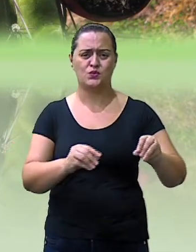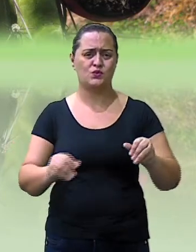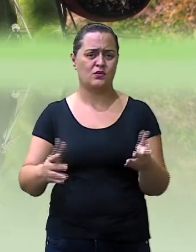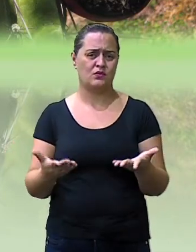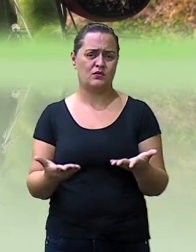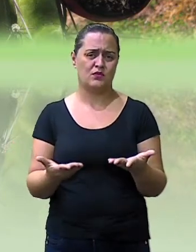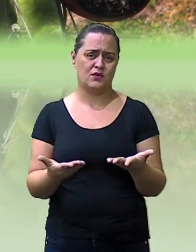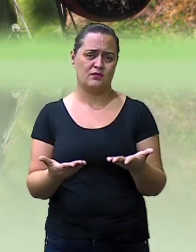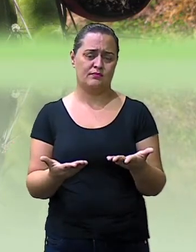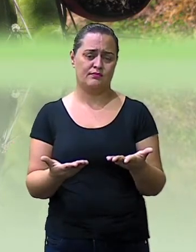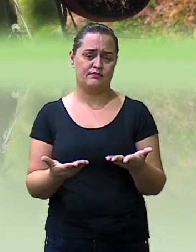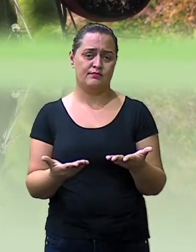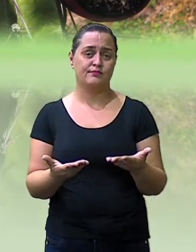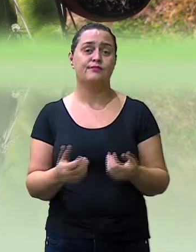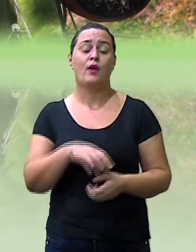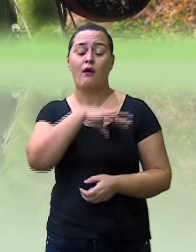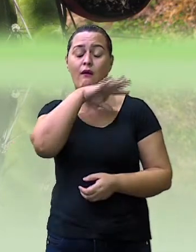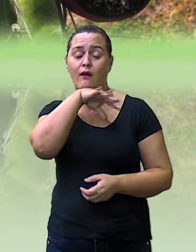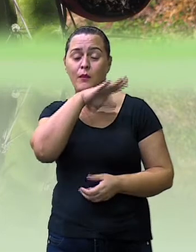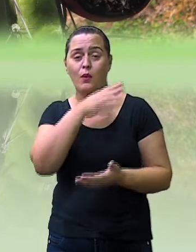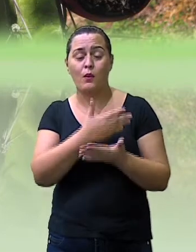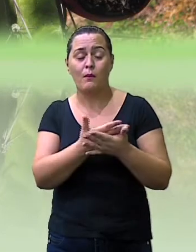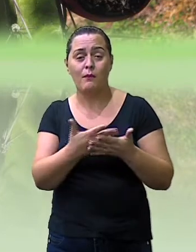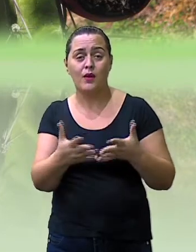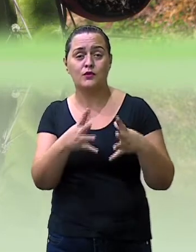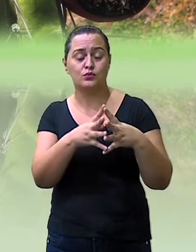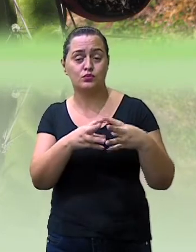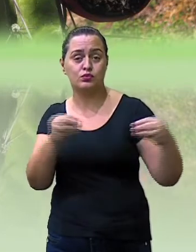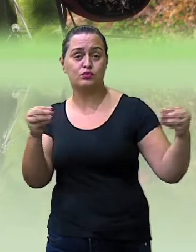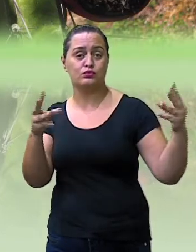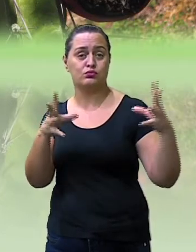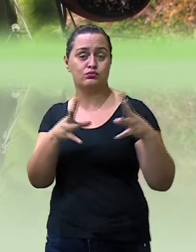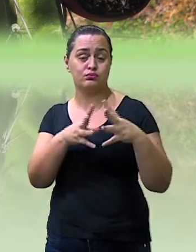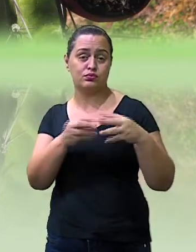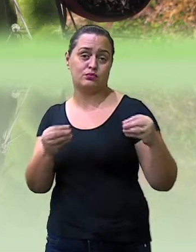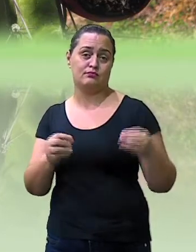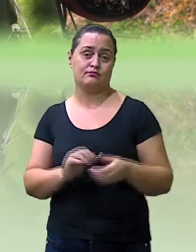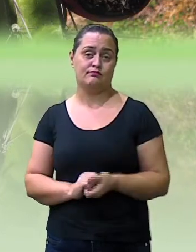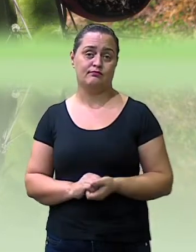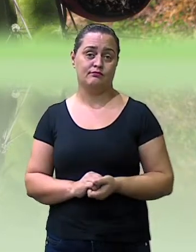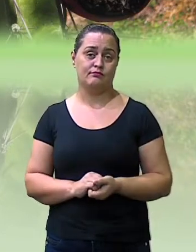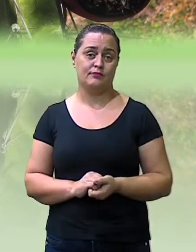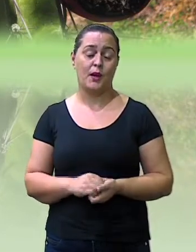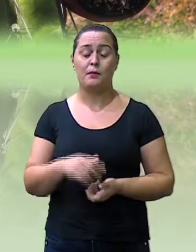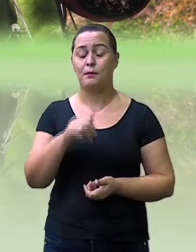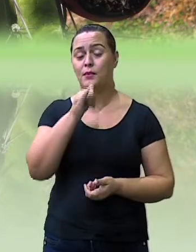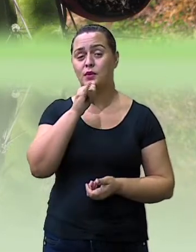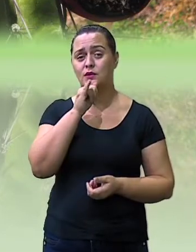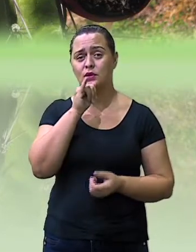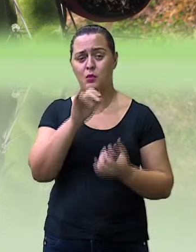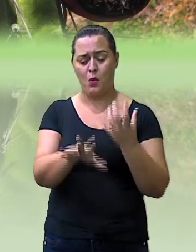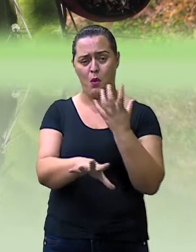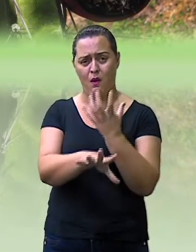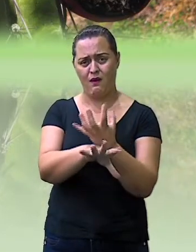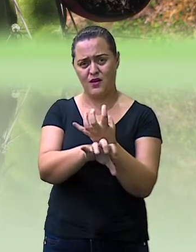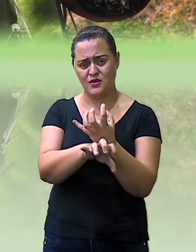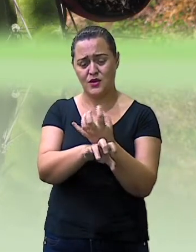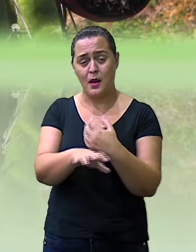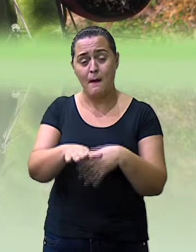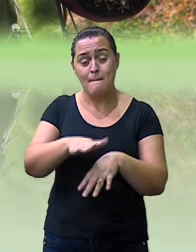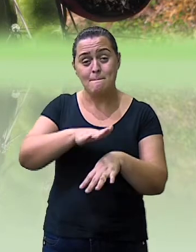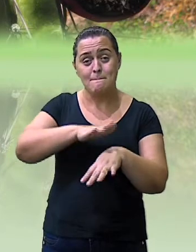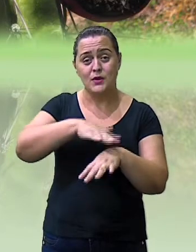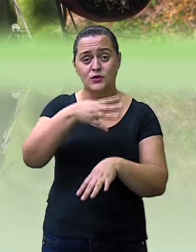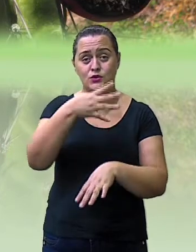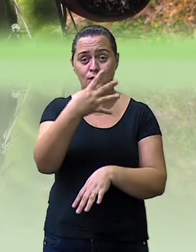setor federal estimam que mais de 46% desta área já foi desmatada. E